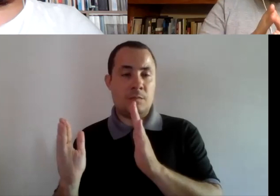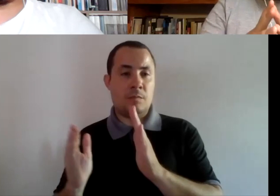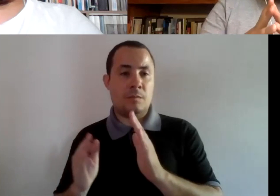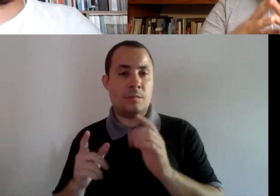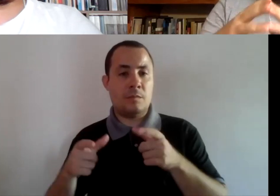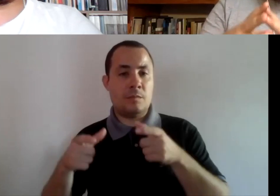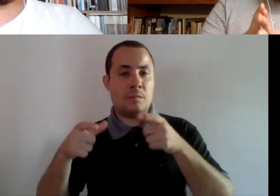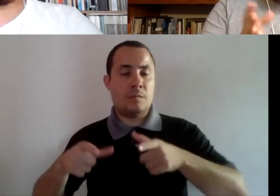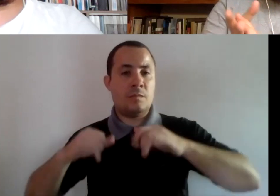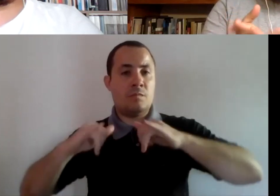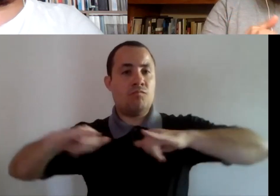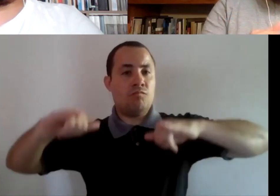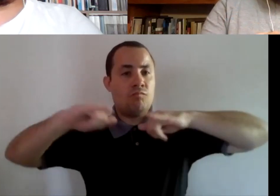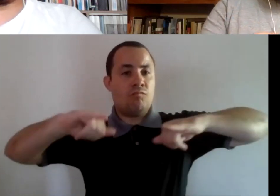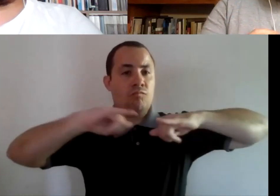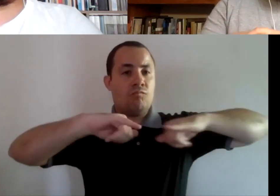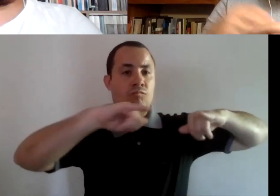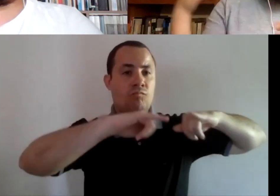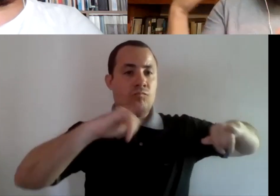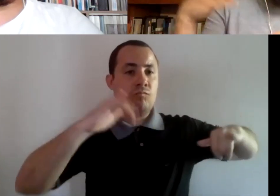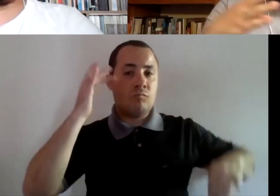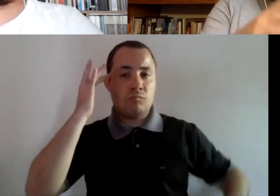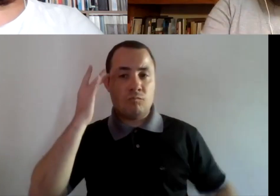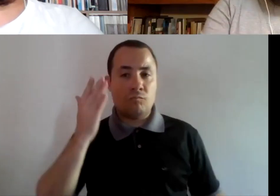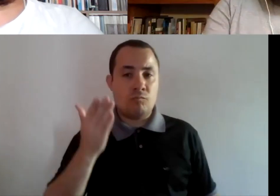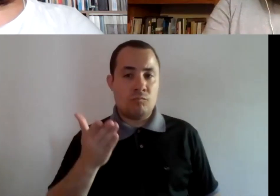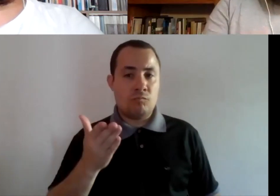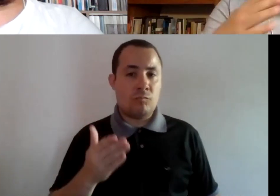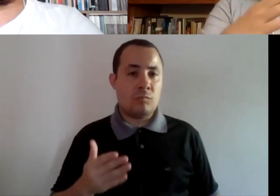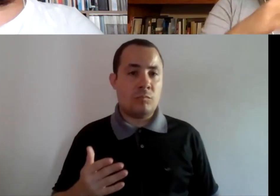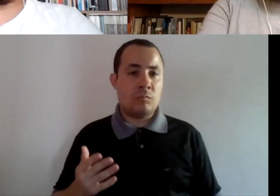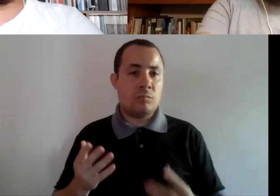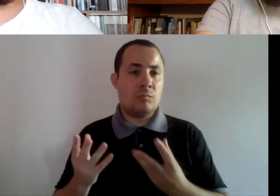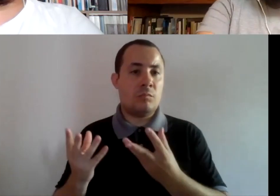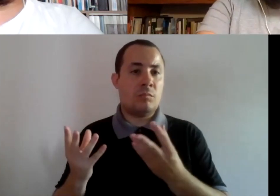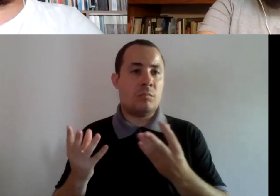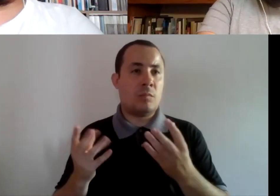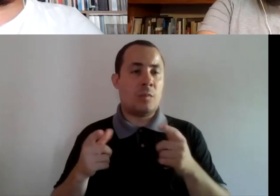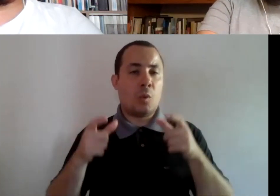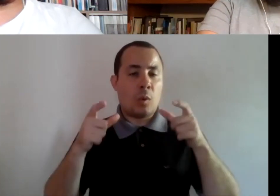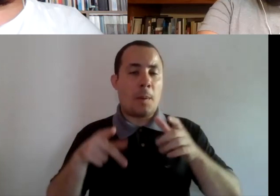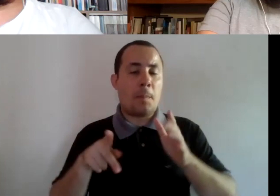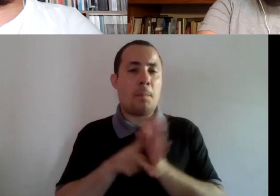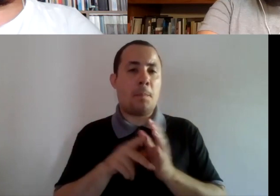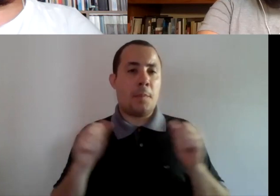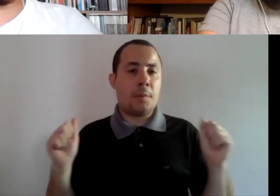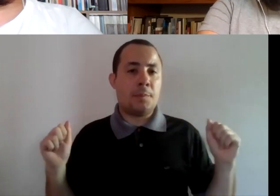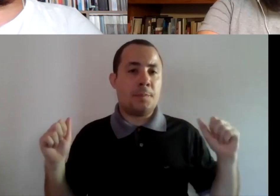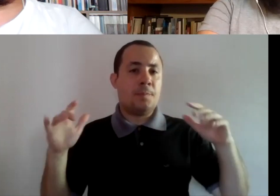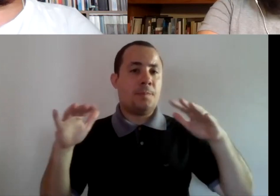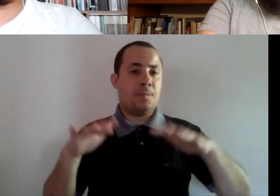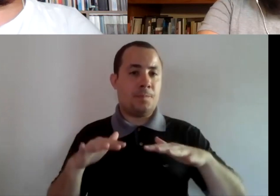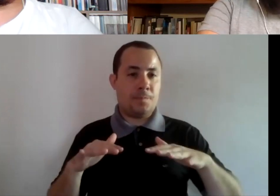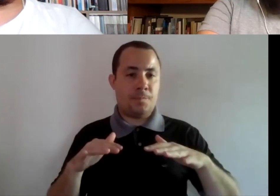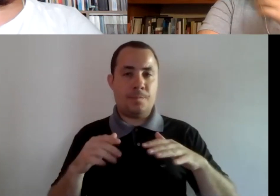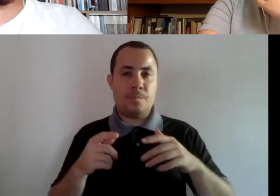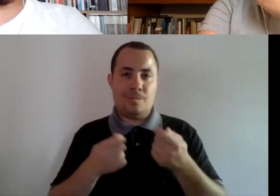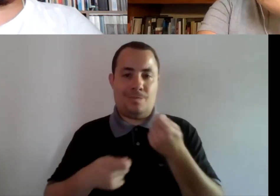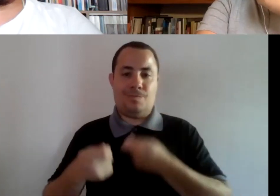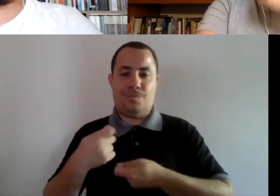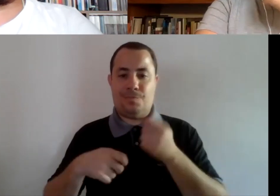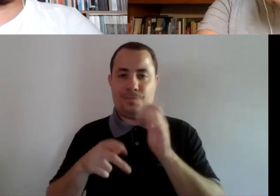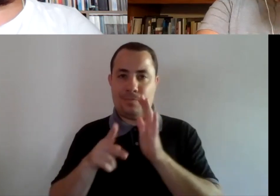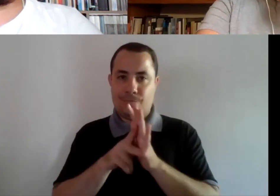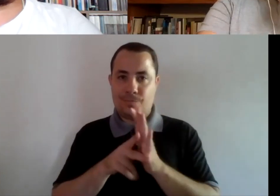discussão, apreciação da literatura, né? Um espaço por onde, de encontro, digamos, entre o mercado de livros né, e o